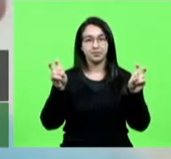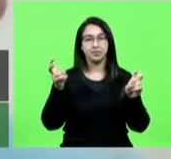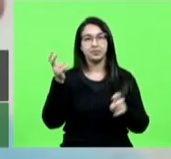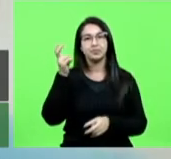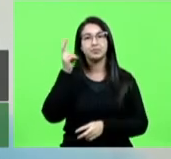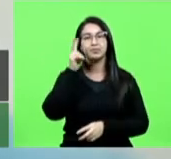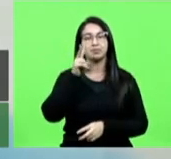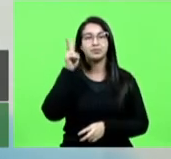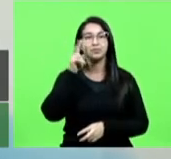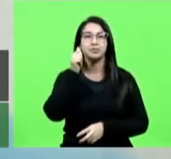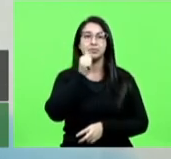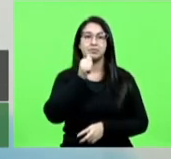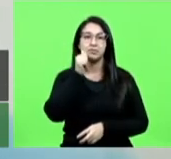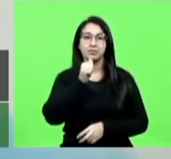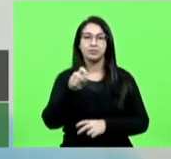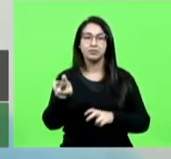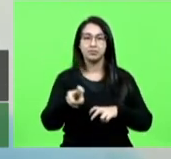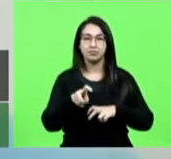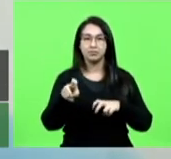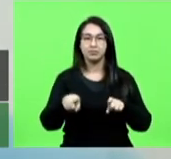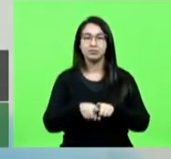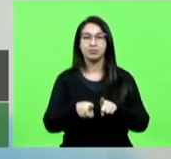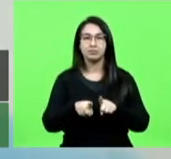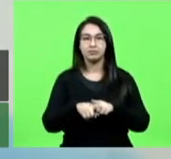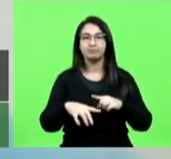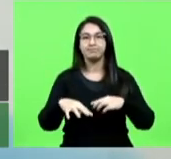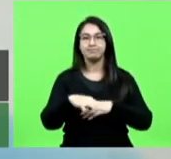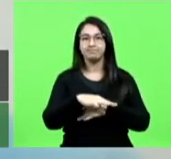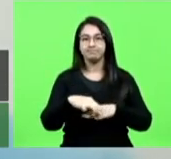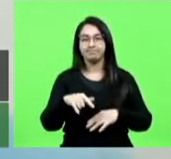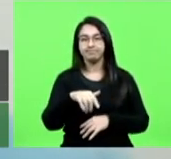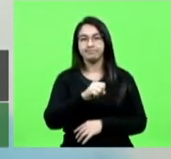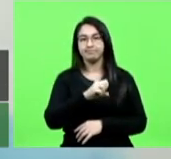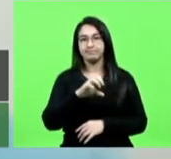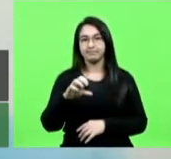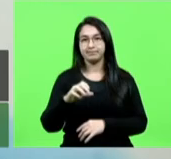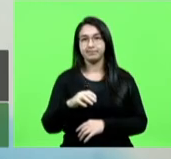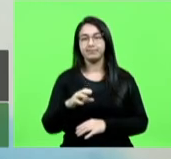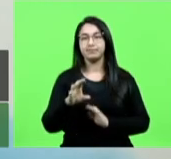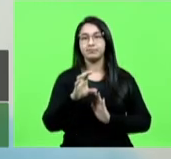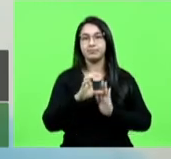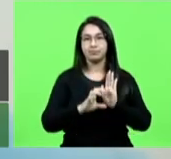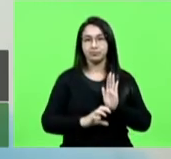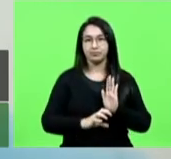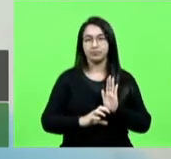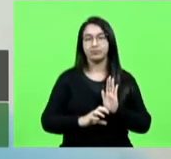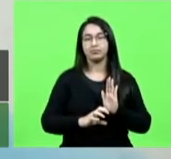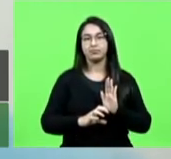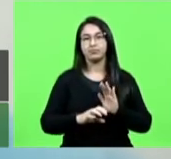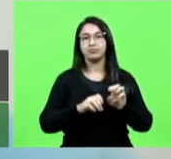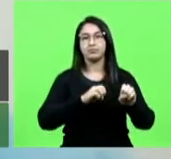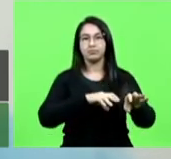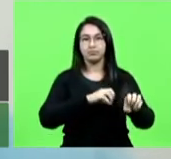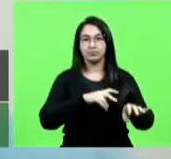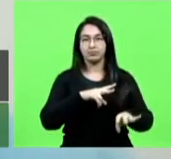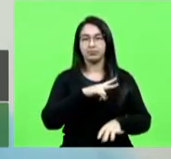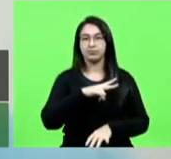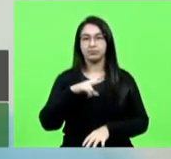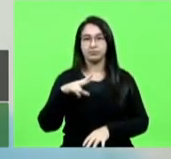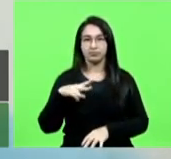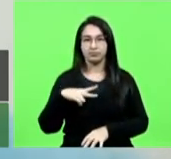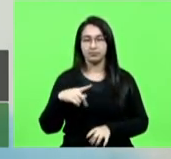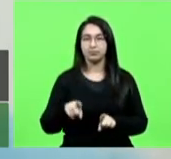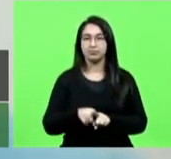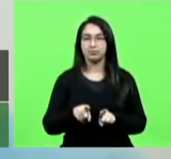Mulheres do Campo e da Cidade, em Santa Catarina, no Currículo das Escolas Públicas e Privadas do Estado. Aparecer do deputado